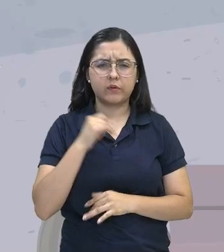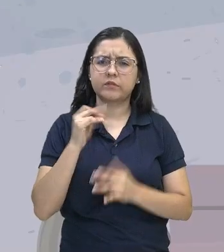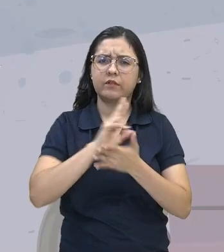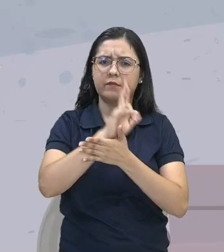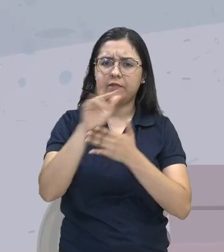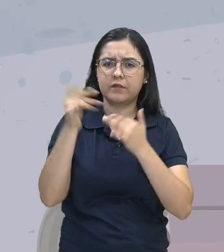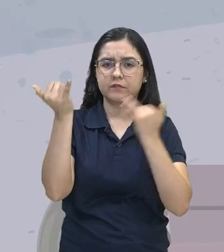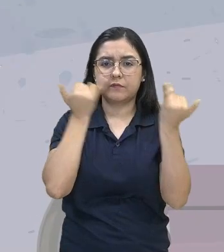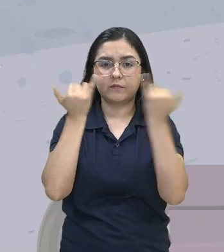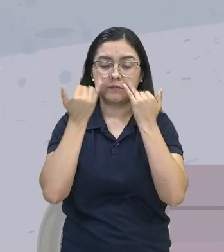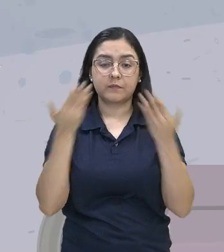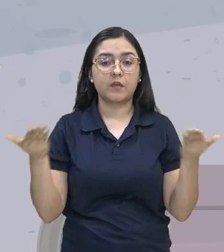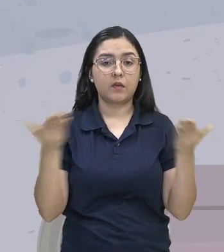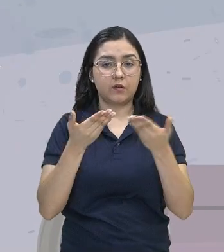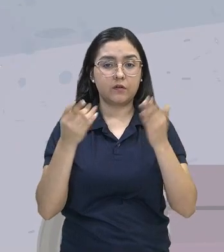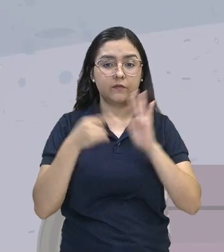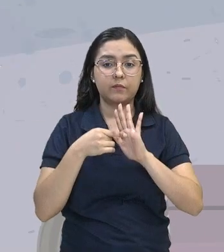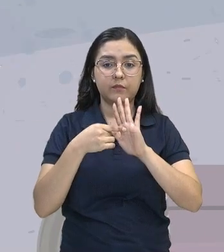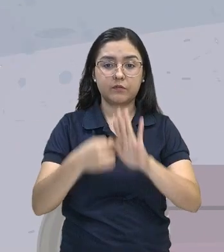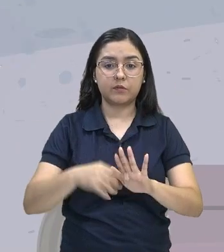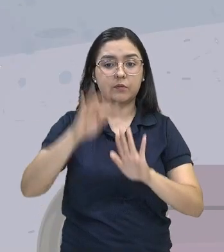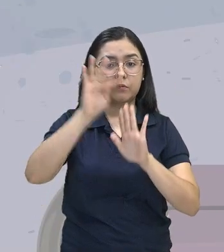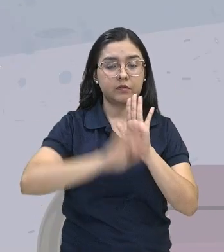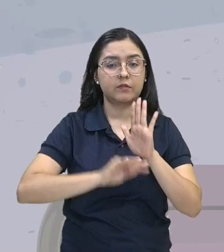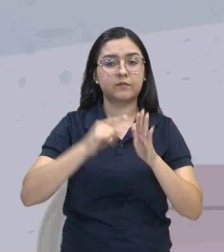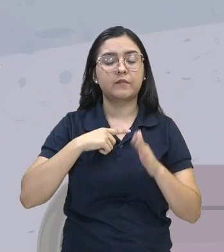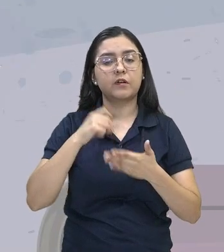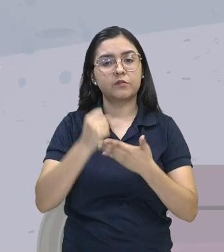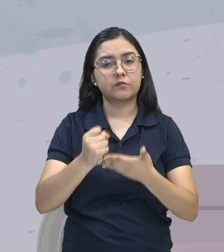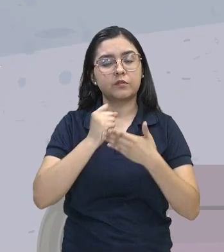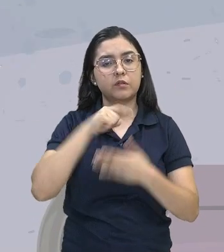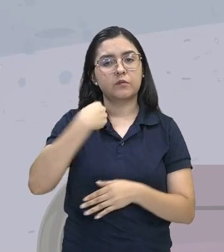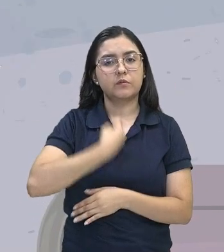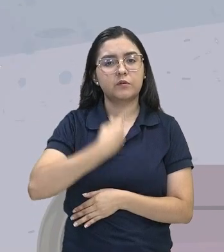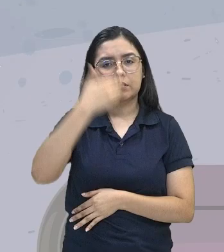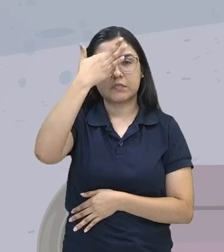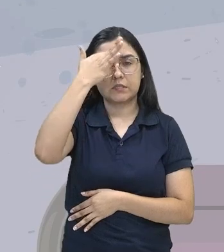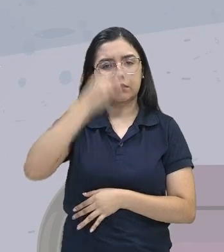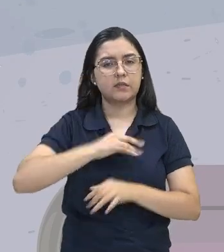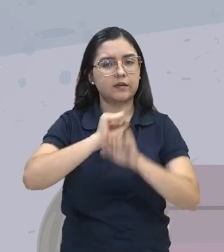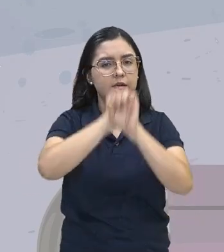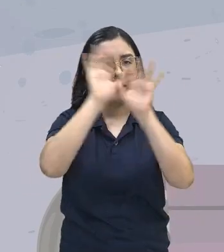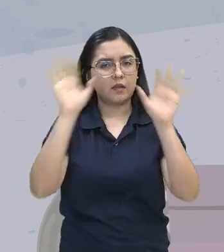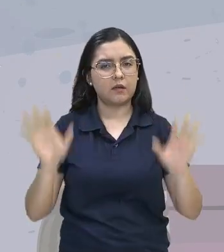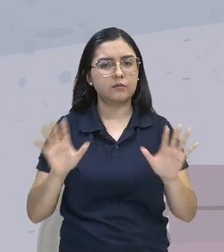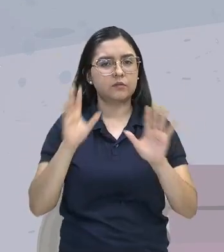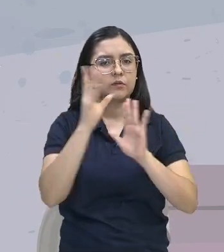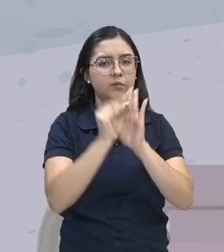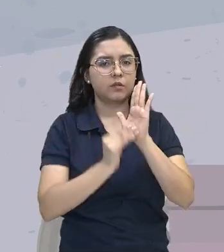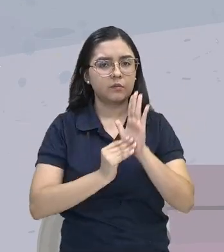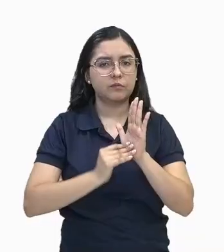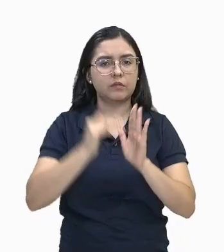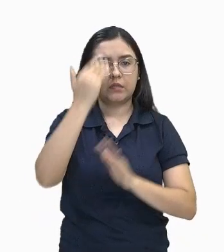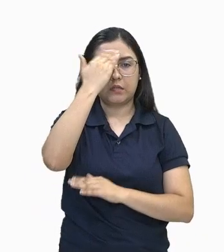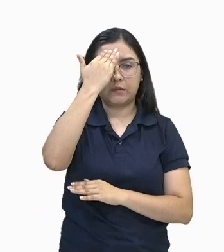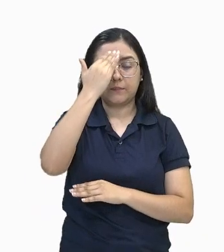informação. Agora eu vou trazer para vocês um texto que vai nos ajudar a compreender melhor esse conteúdo. Vamos lá,